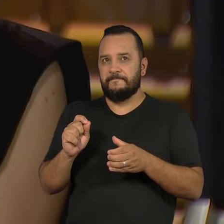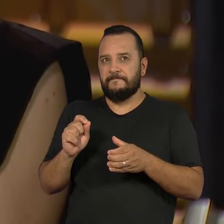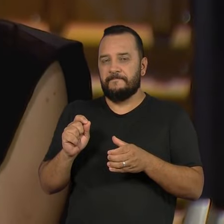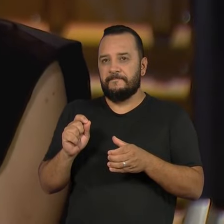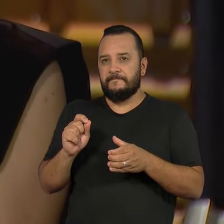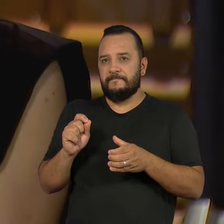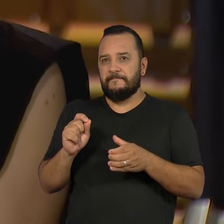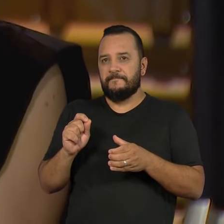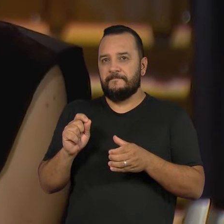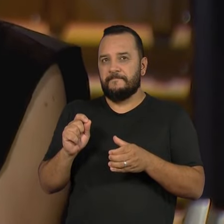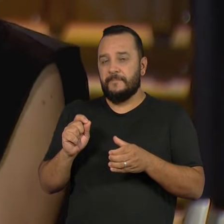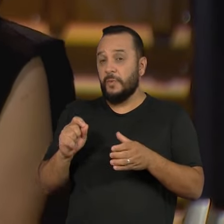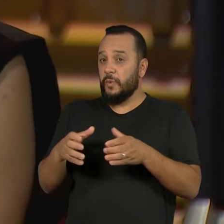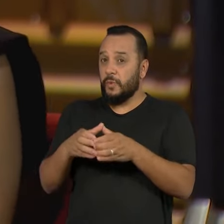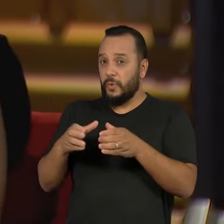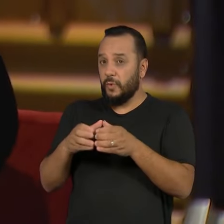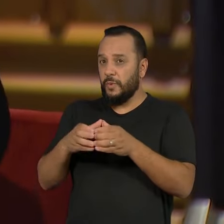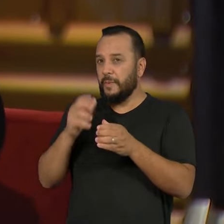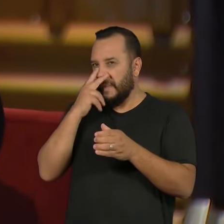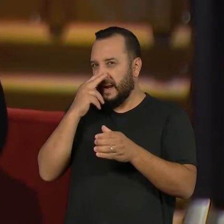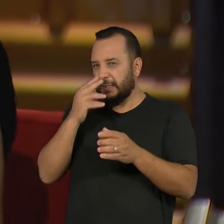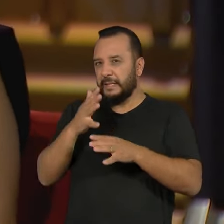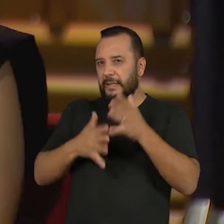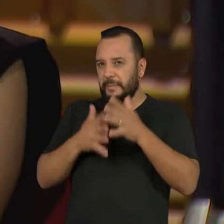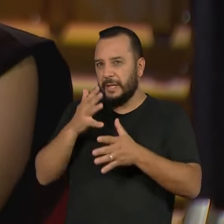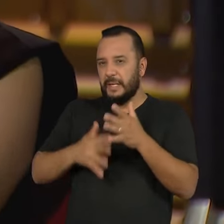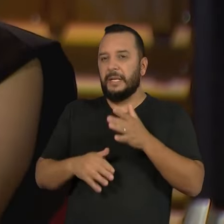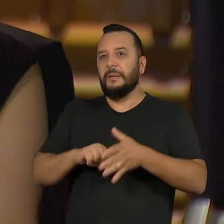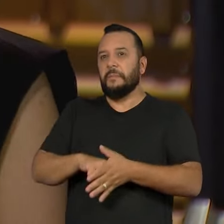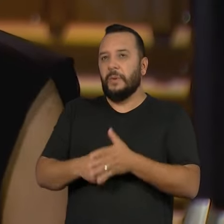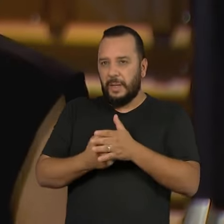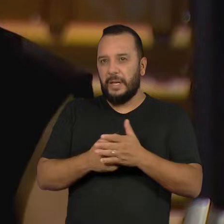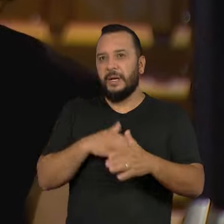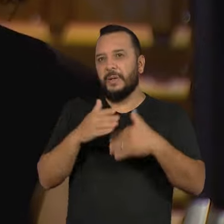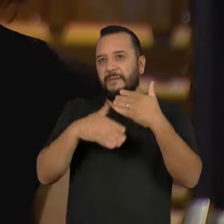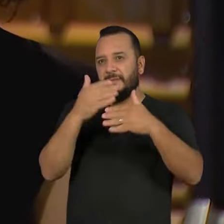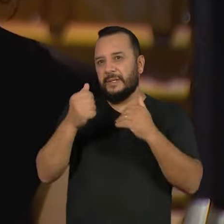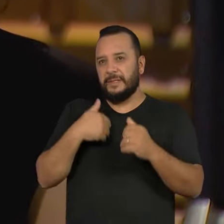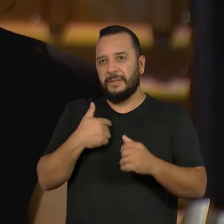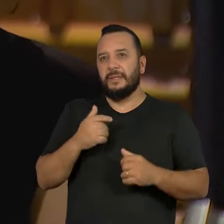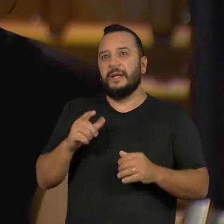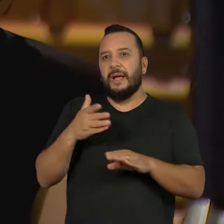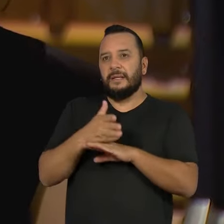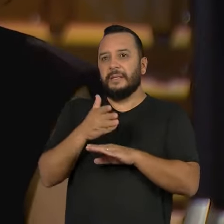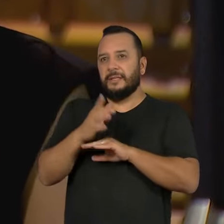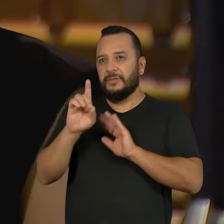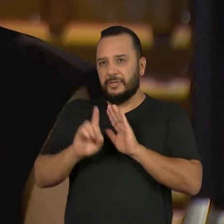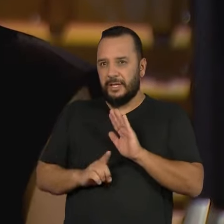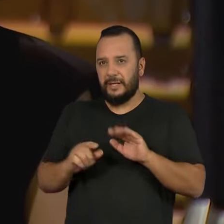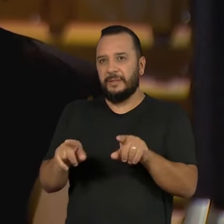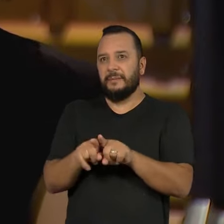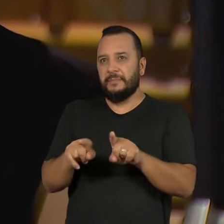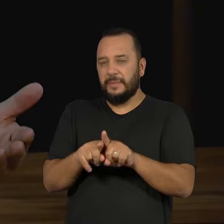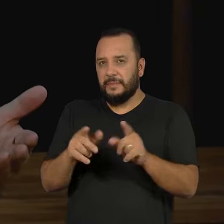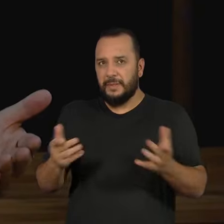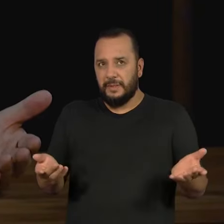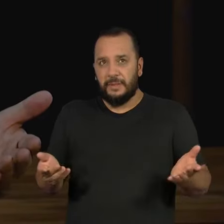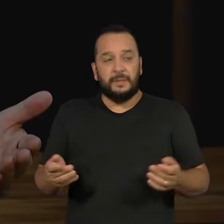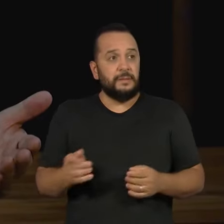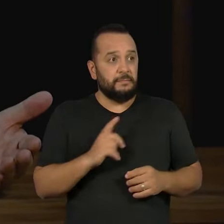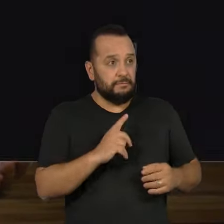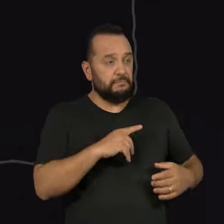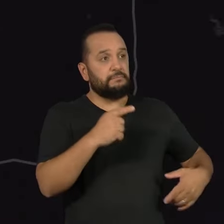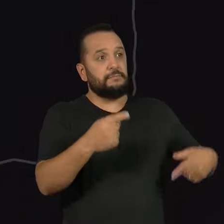algo algum grupo que está bloqueando um avanço bloqueando um acesso a Dire acesso a direitos bloqueando Direitos Humanos prio